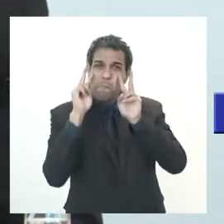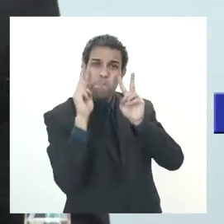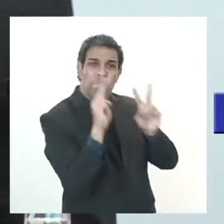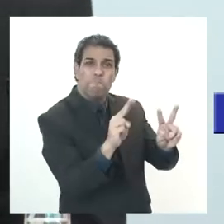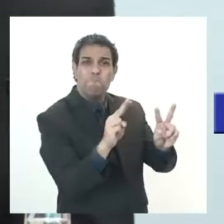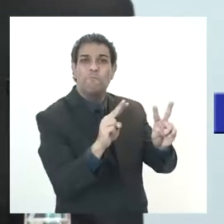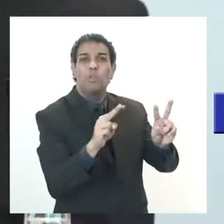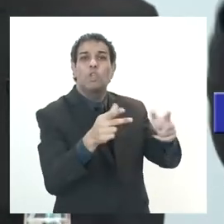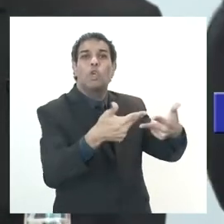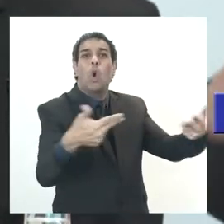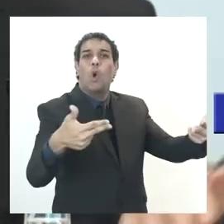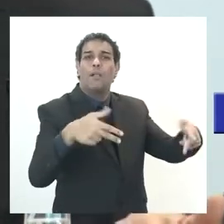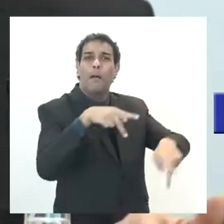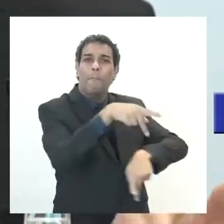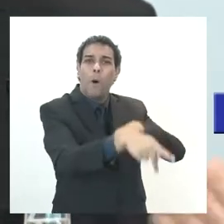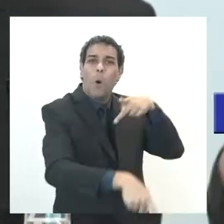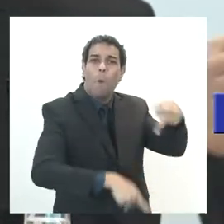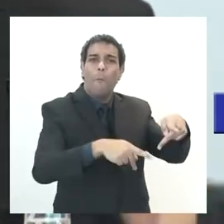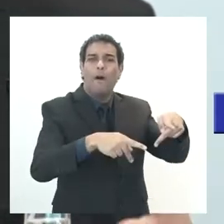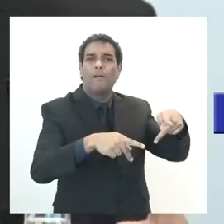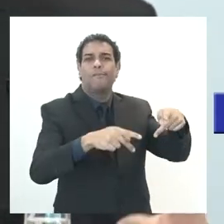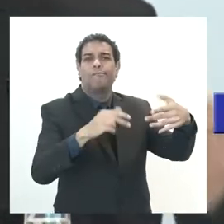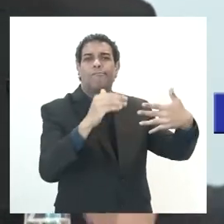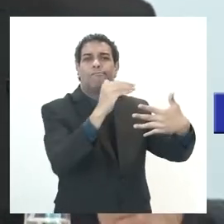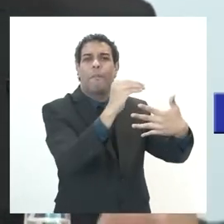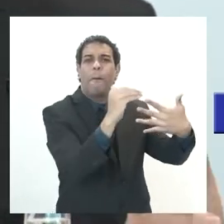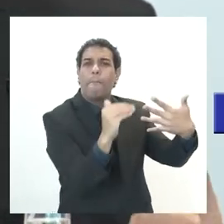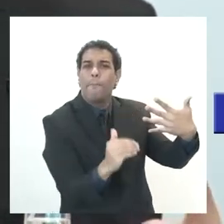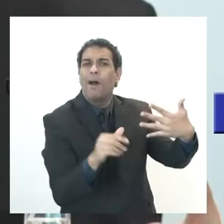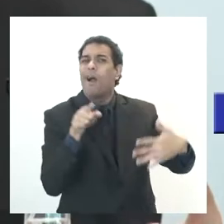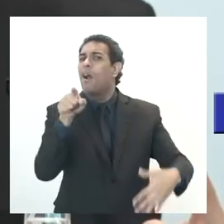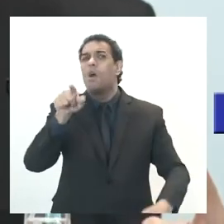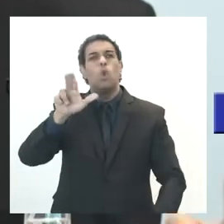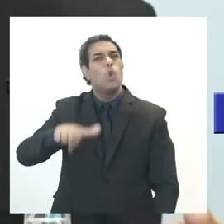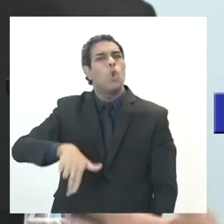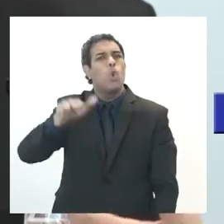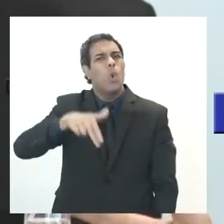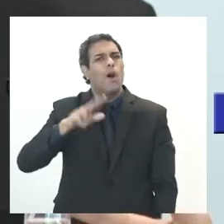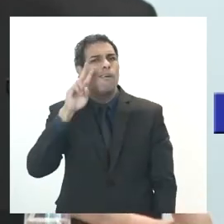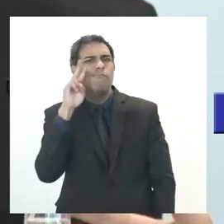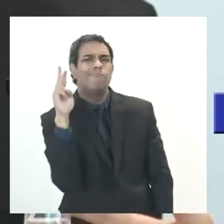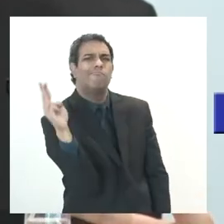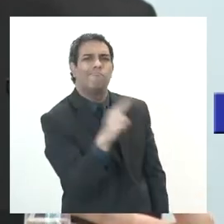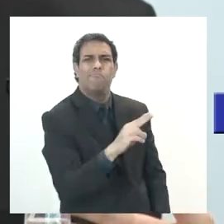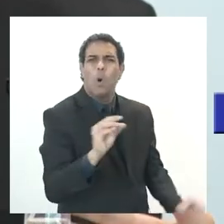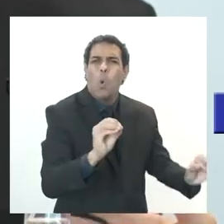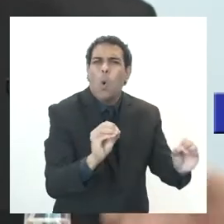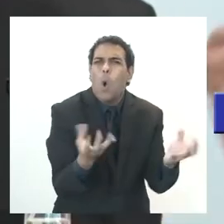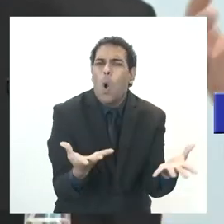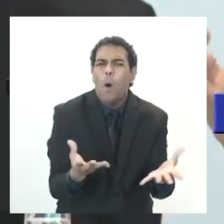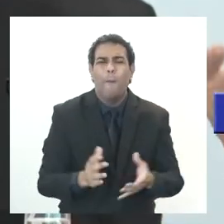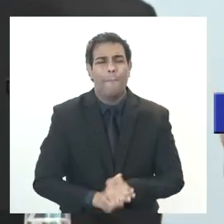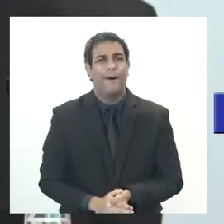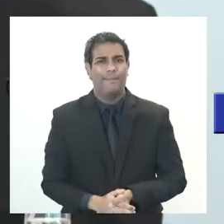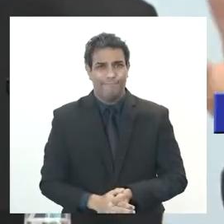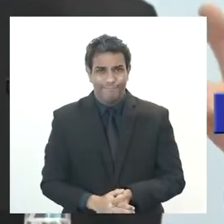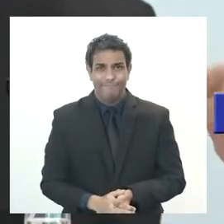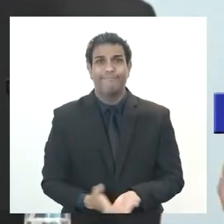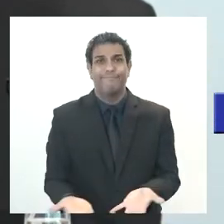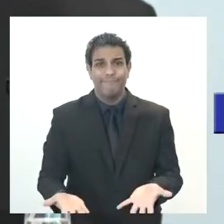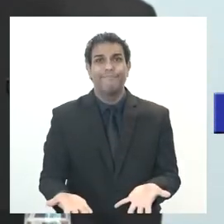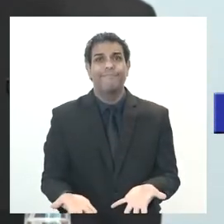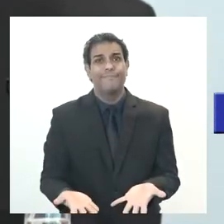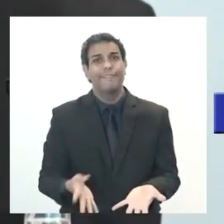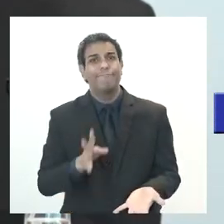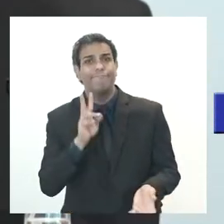olhar para coisa pública e para os de baixo ou para o andar para o para aqueles que estão no andar de baixo e olhando com